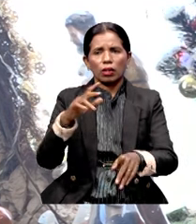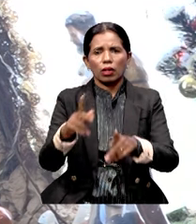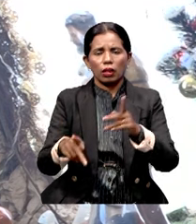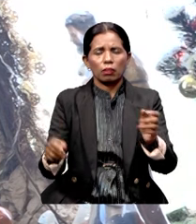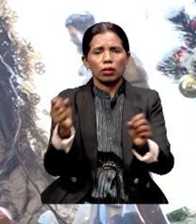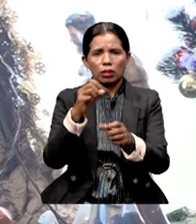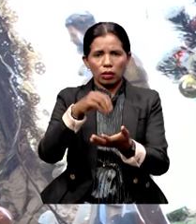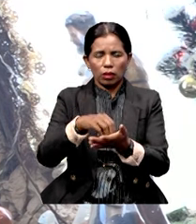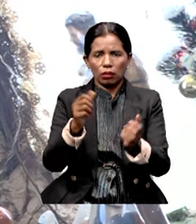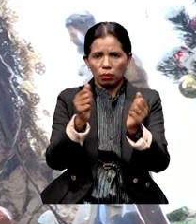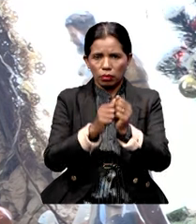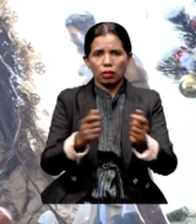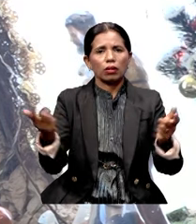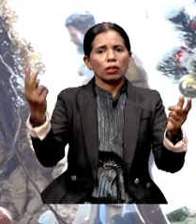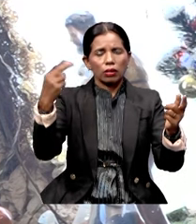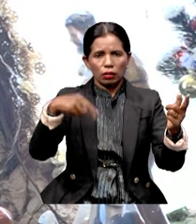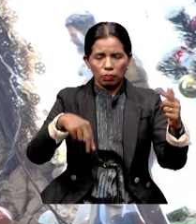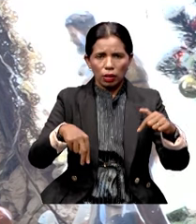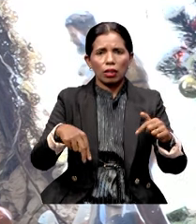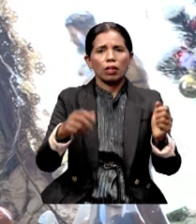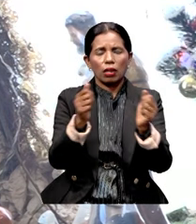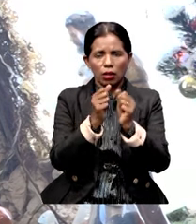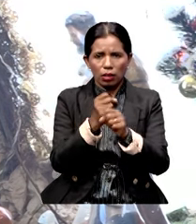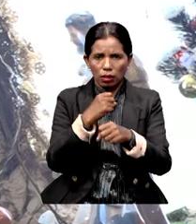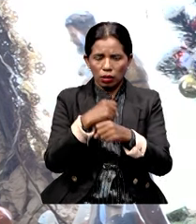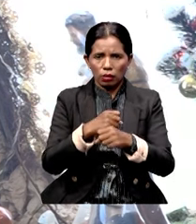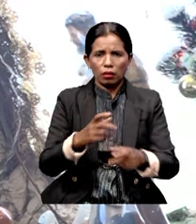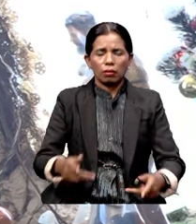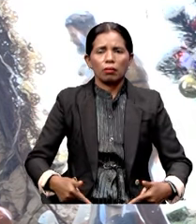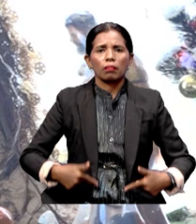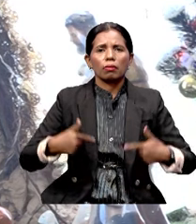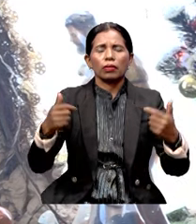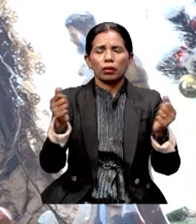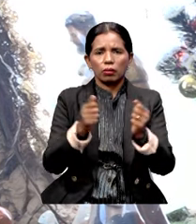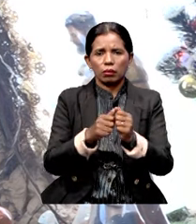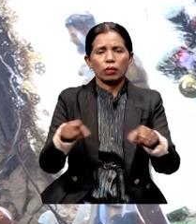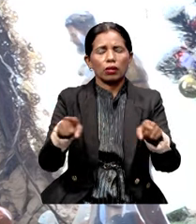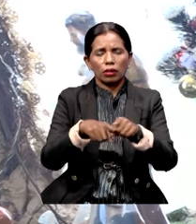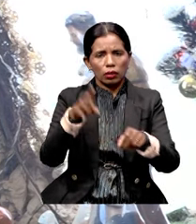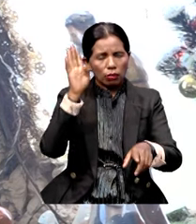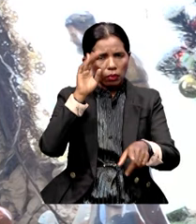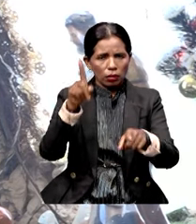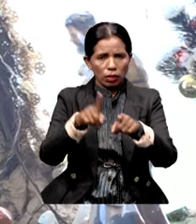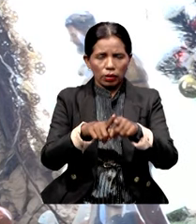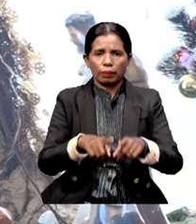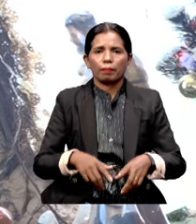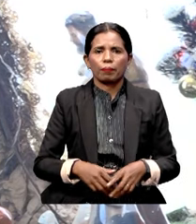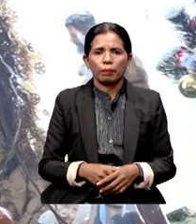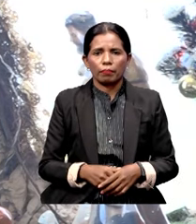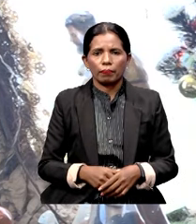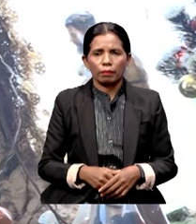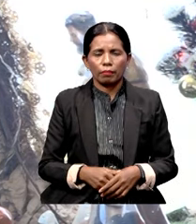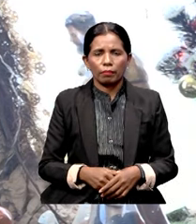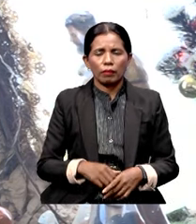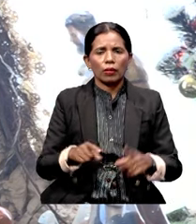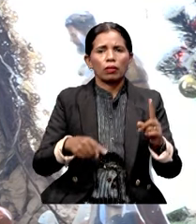malu. Nia mai atu halo ema hot bele mori samutu nu darmam alin e bin feton.